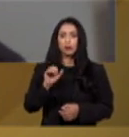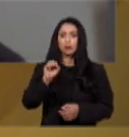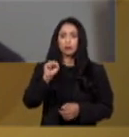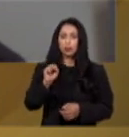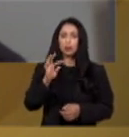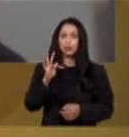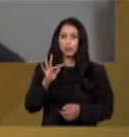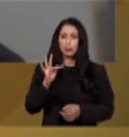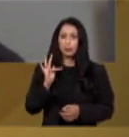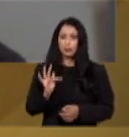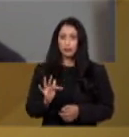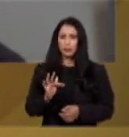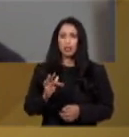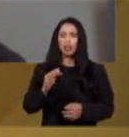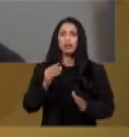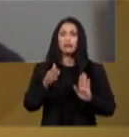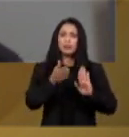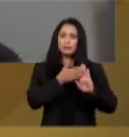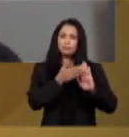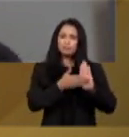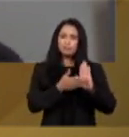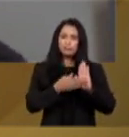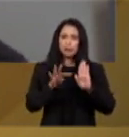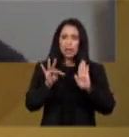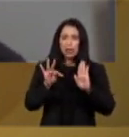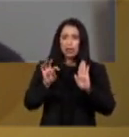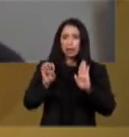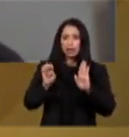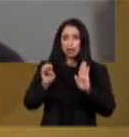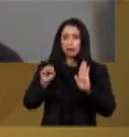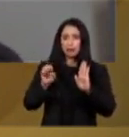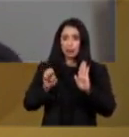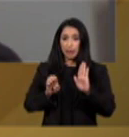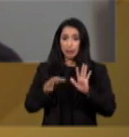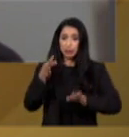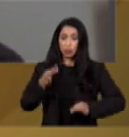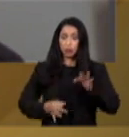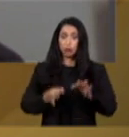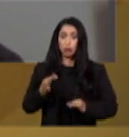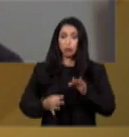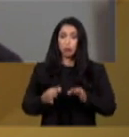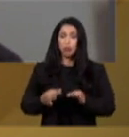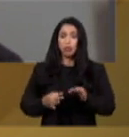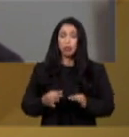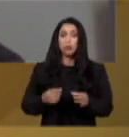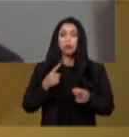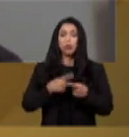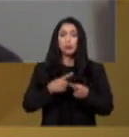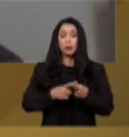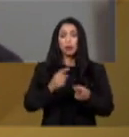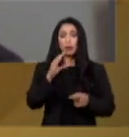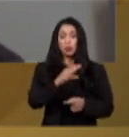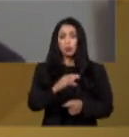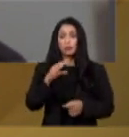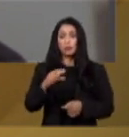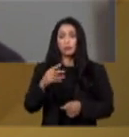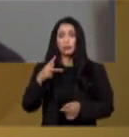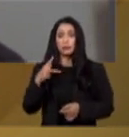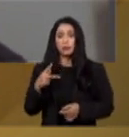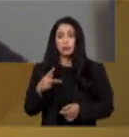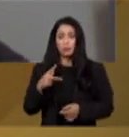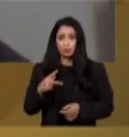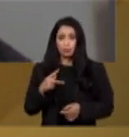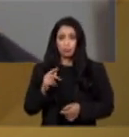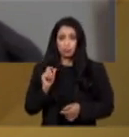Federal estabeleça teses jurídicas na medida em que o novo Código de Processo Civil impõe obediência